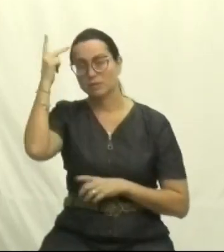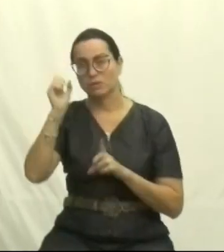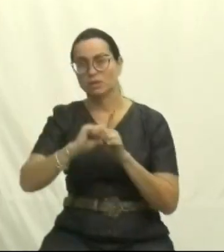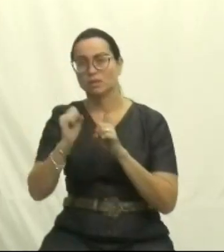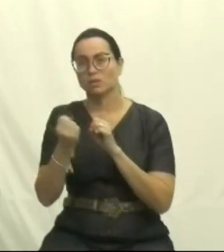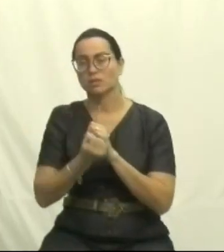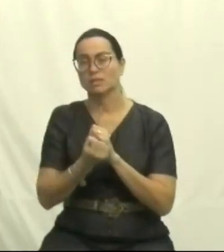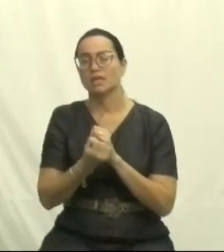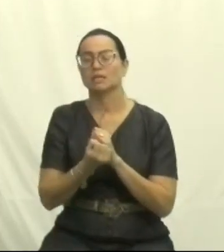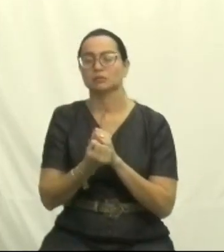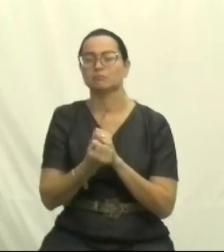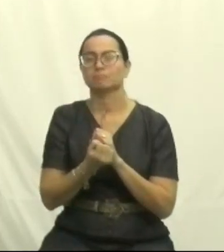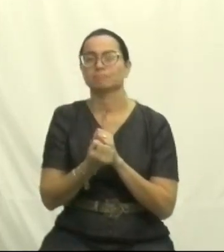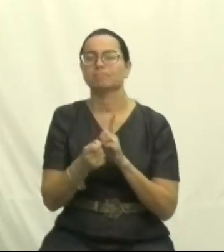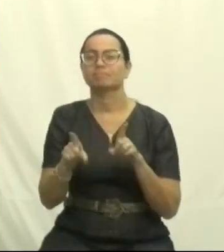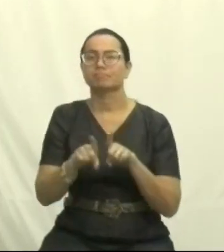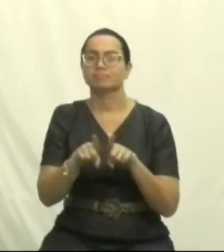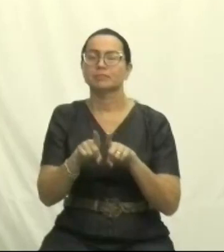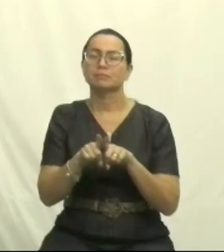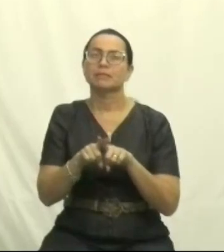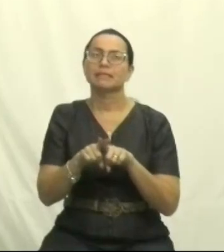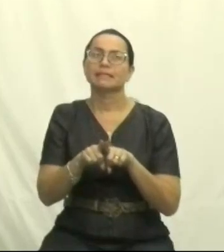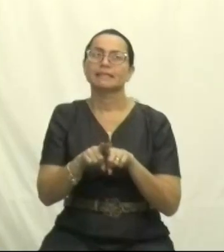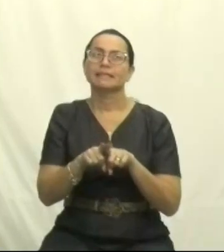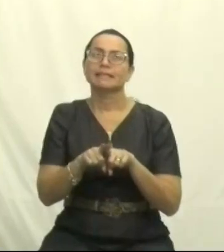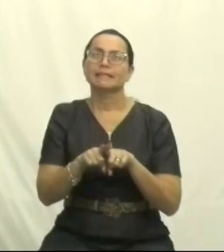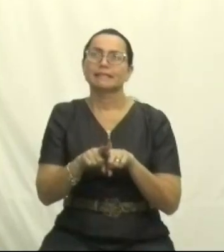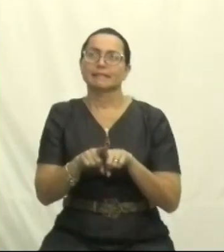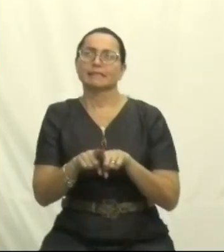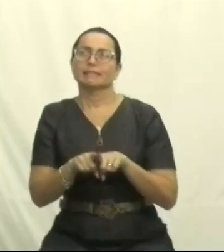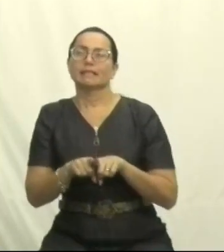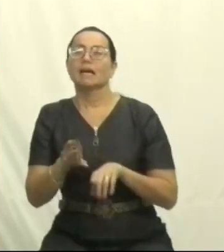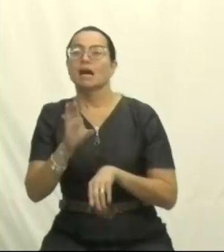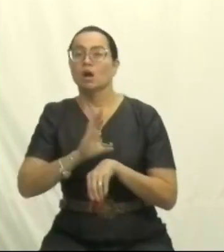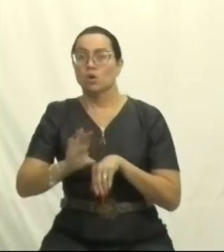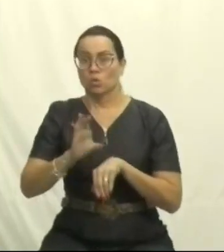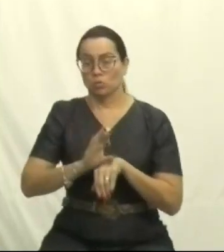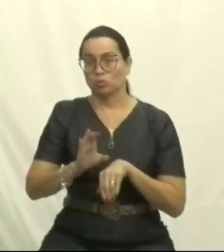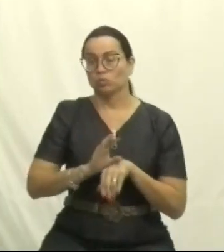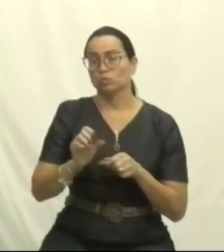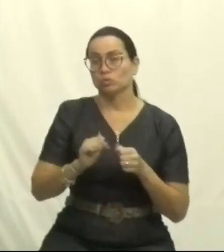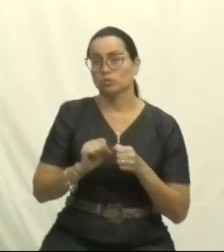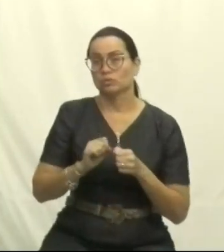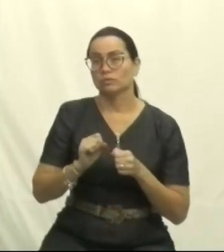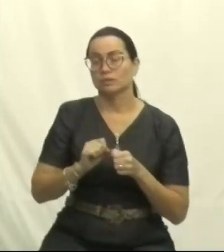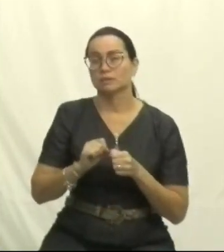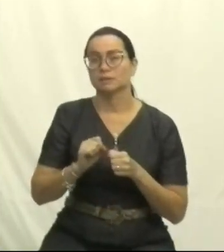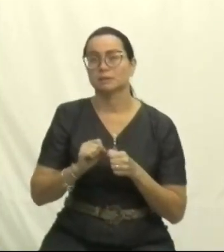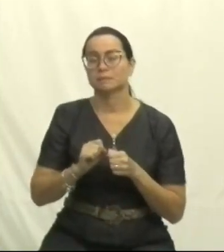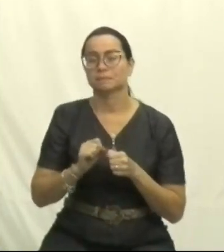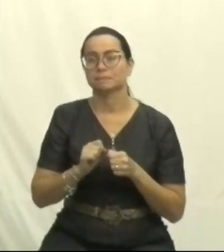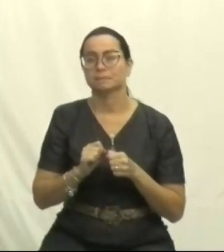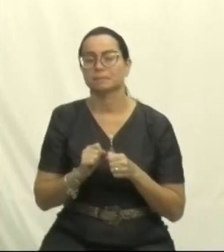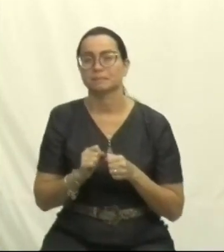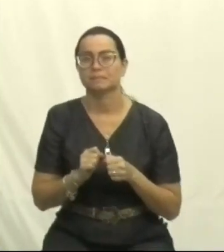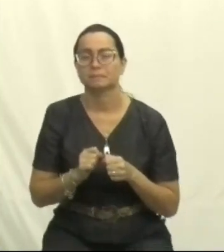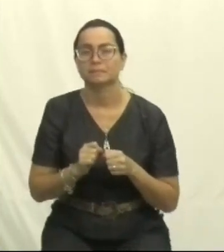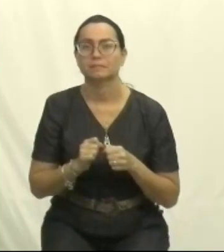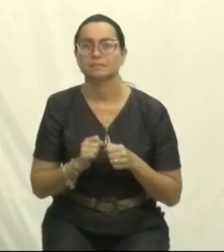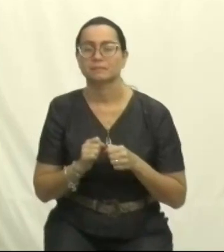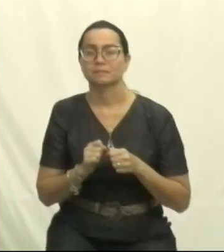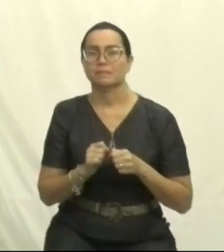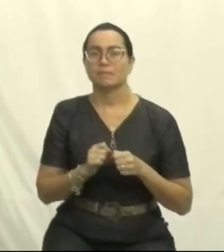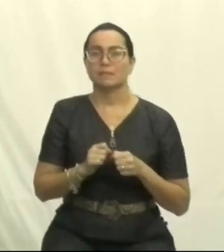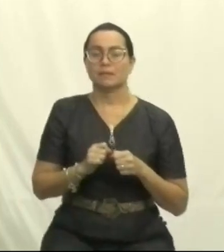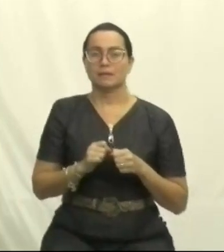civil formadas pelo Programa de Bombeiros Comunitários e que tiram serviço junto com a guarnição de serviço em